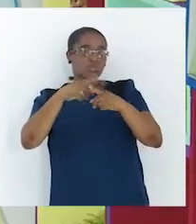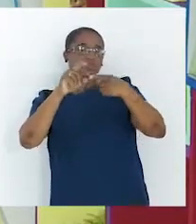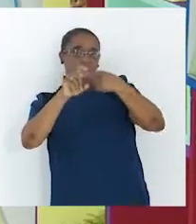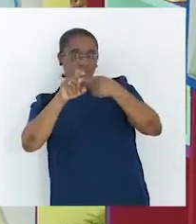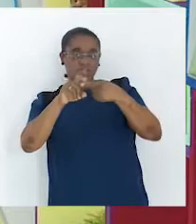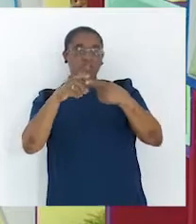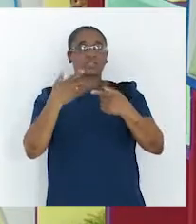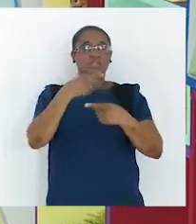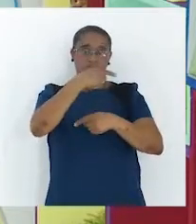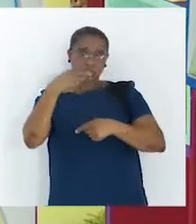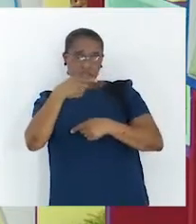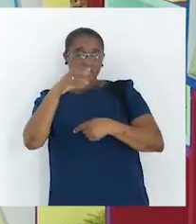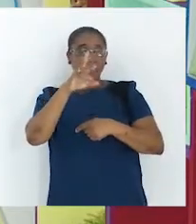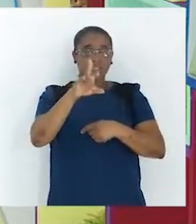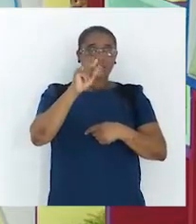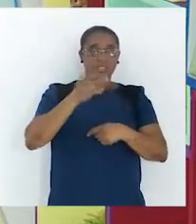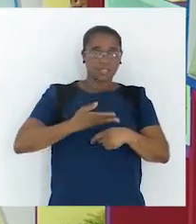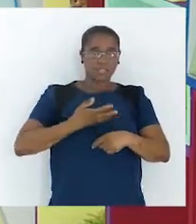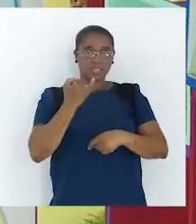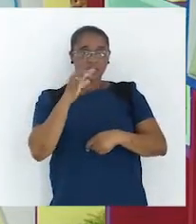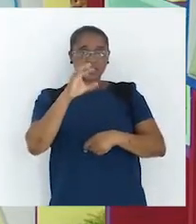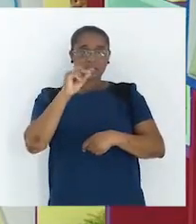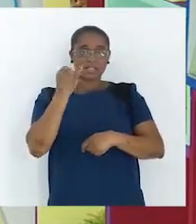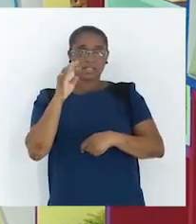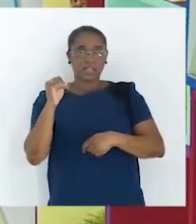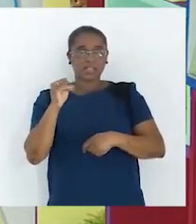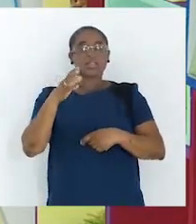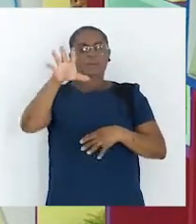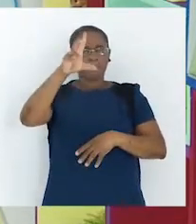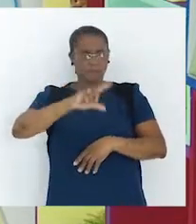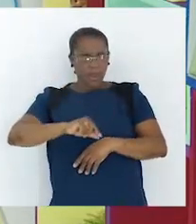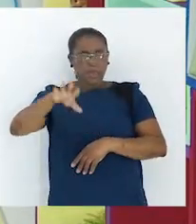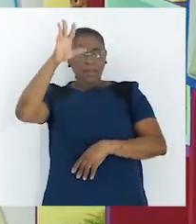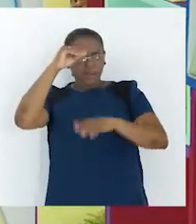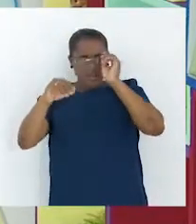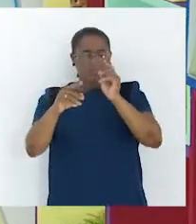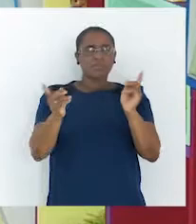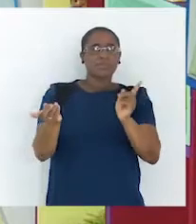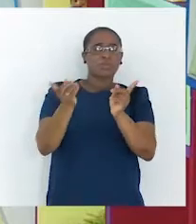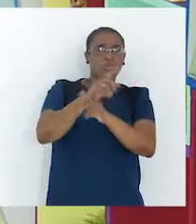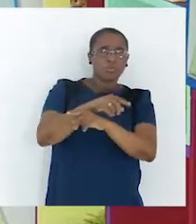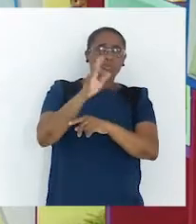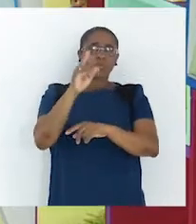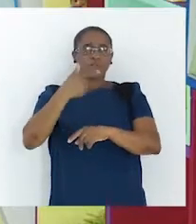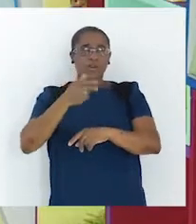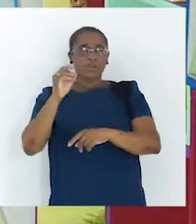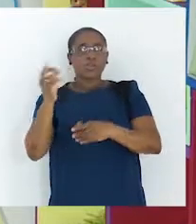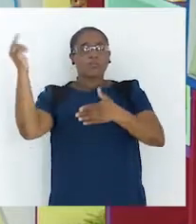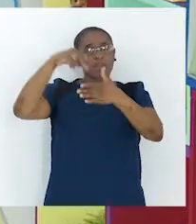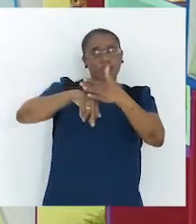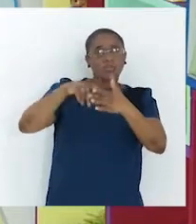radicais aprendemos ainda a passagem no fator para dentro e para fora do radical